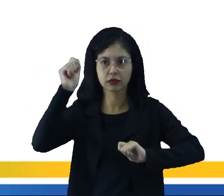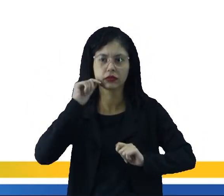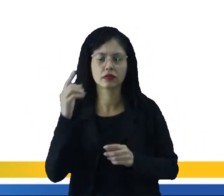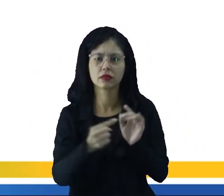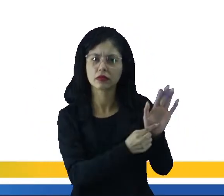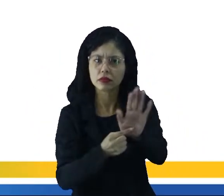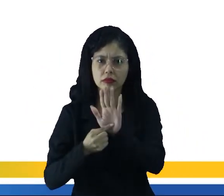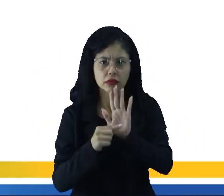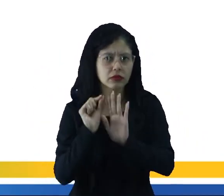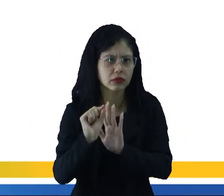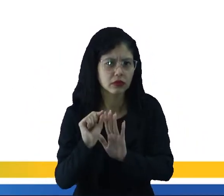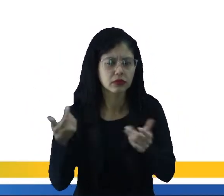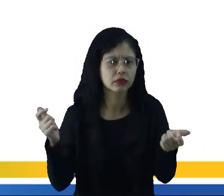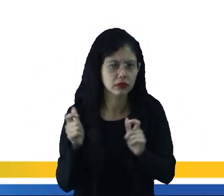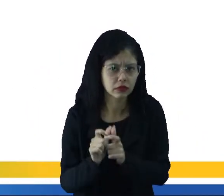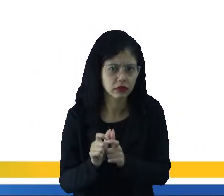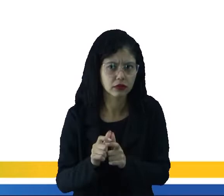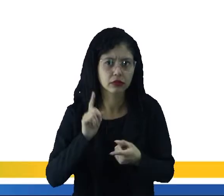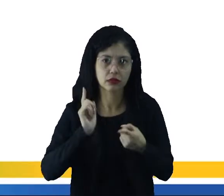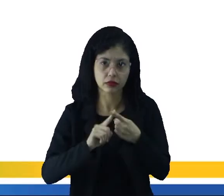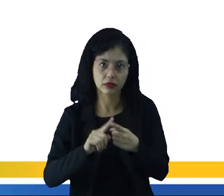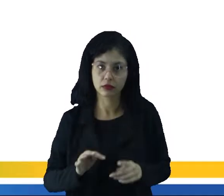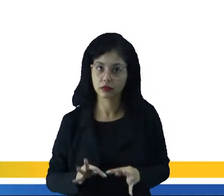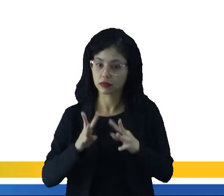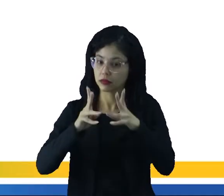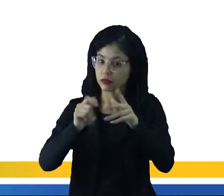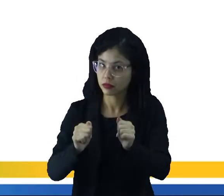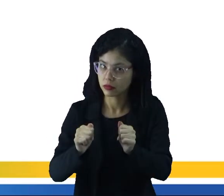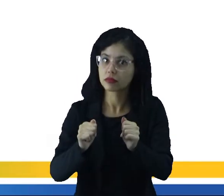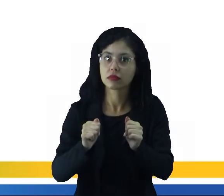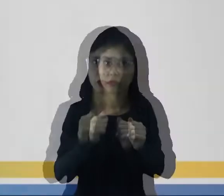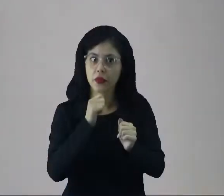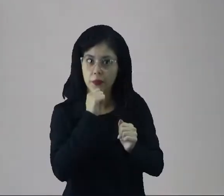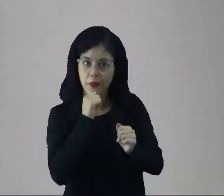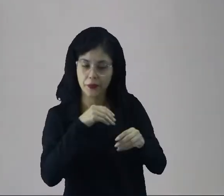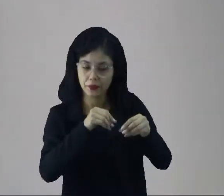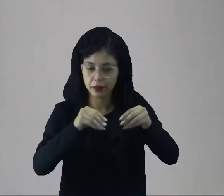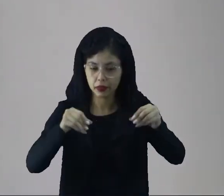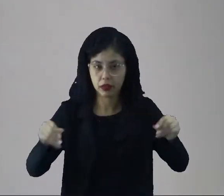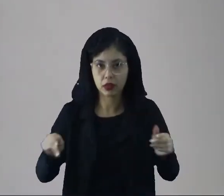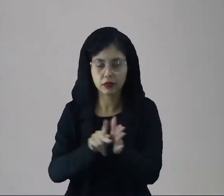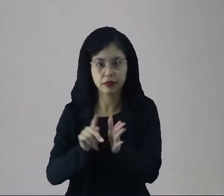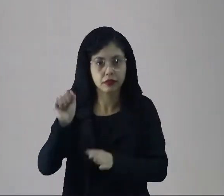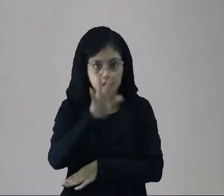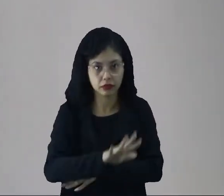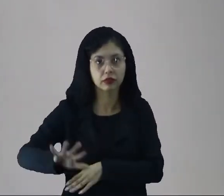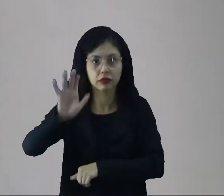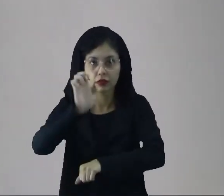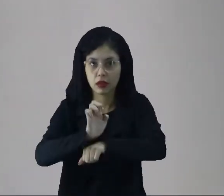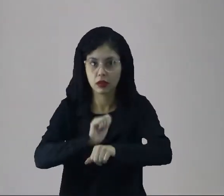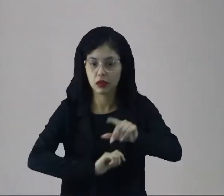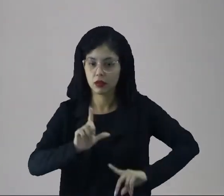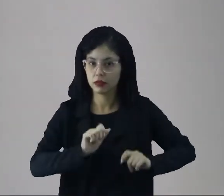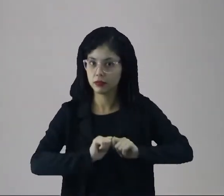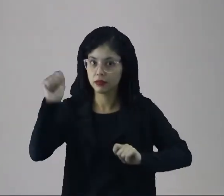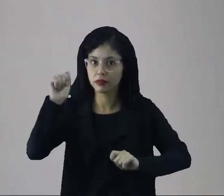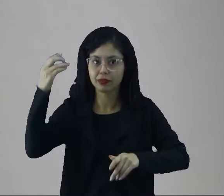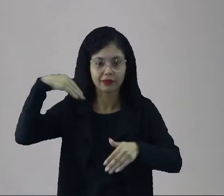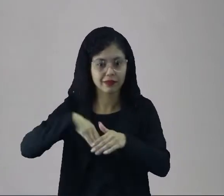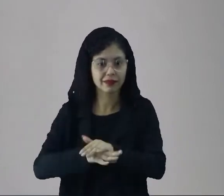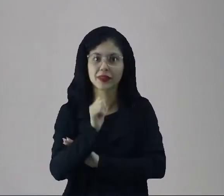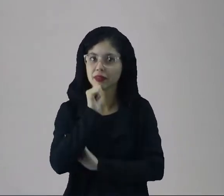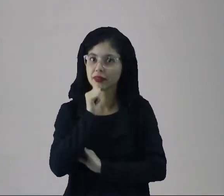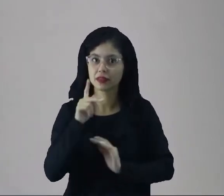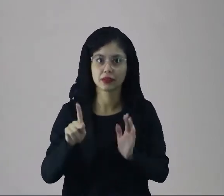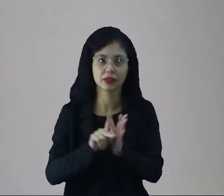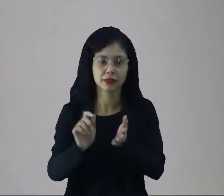uma representação reduzida? Porque toda a área territorial do estado do Acre não